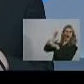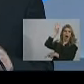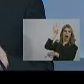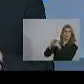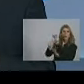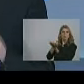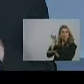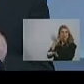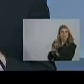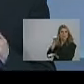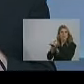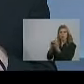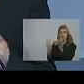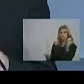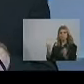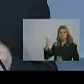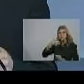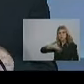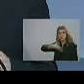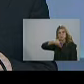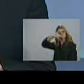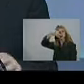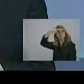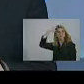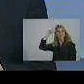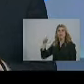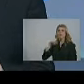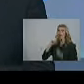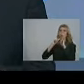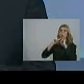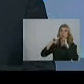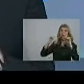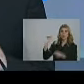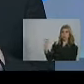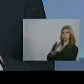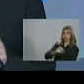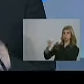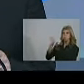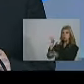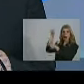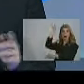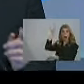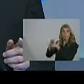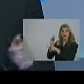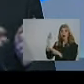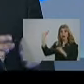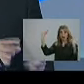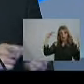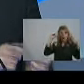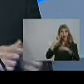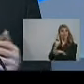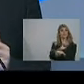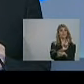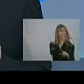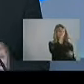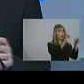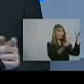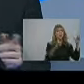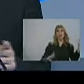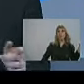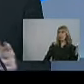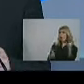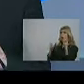multando a gente, mudando a velocidade, o nível da velocidade, todos reclamam demais, para colocar câmeras que possam vigiar os meliantes, esses